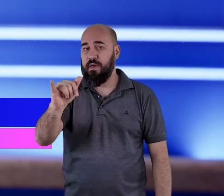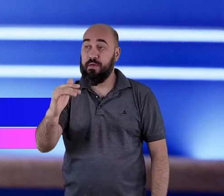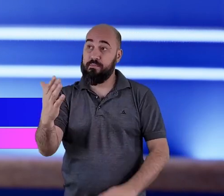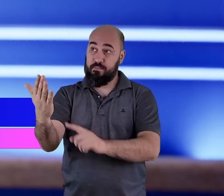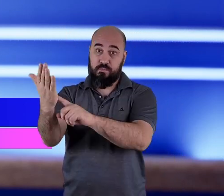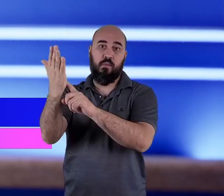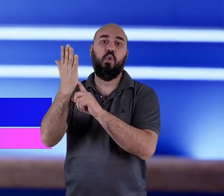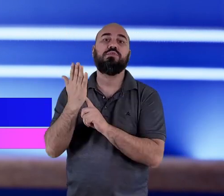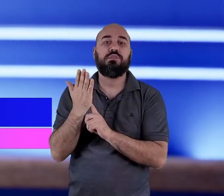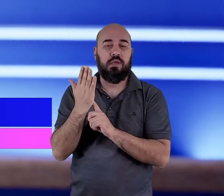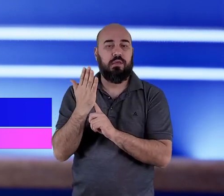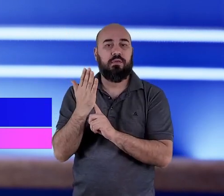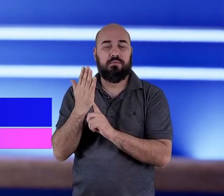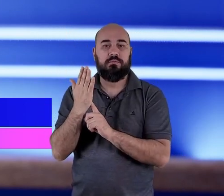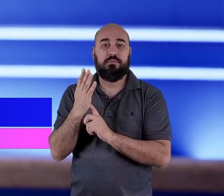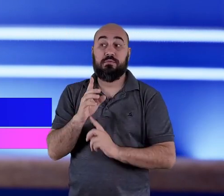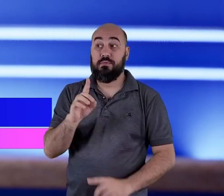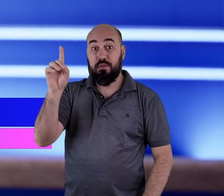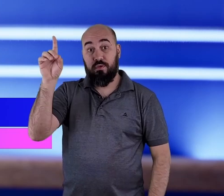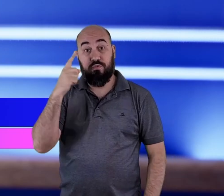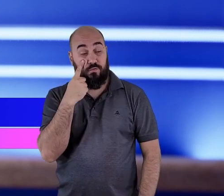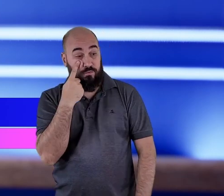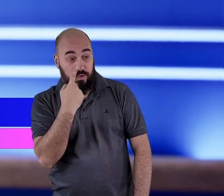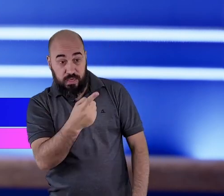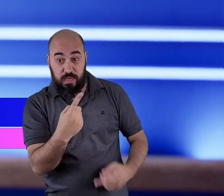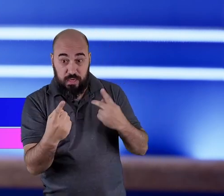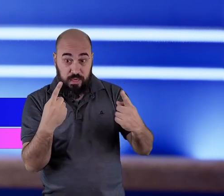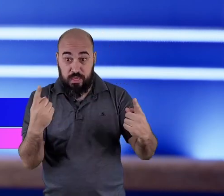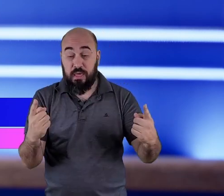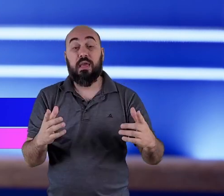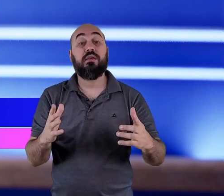vê cada pessoa e cada situação.